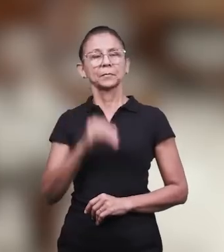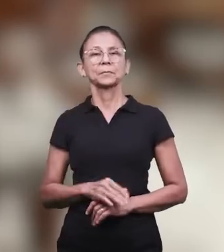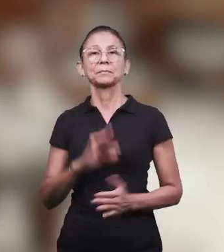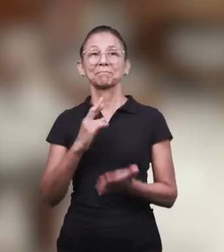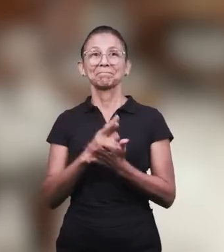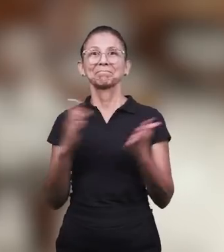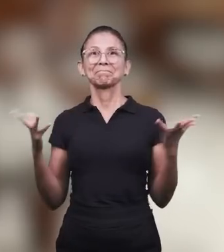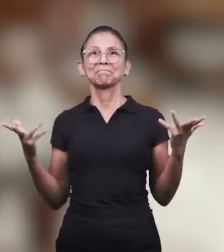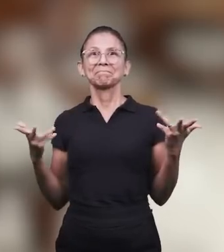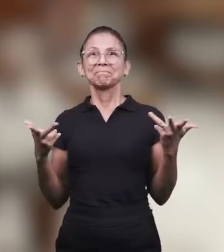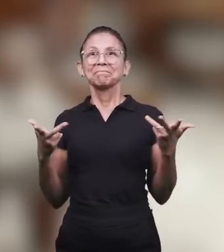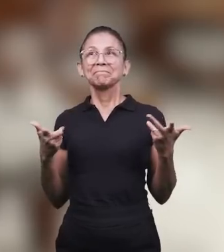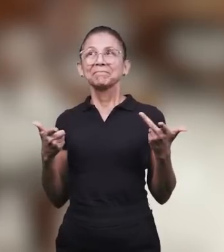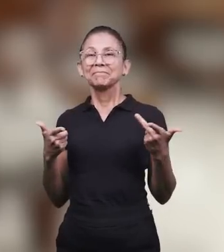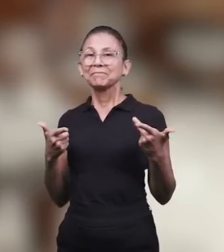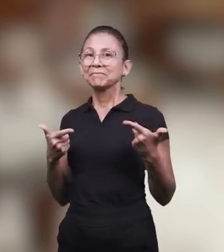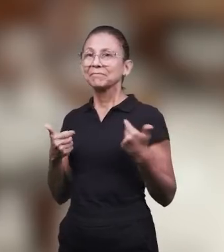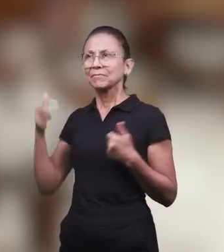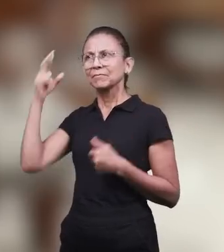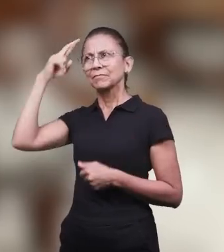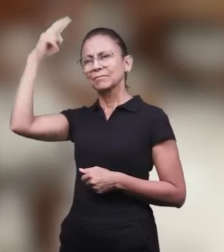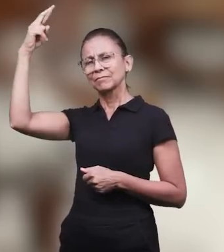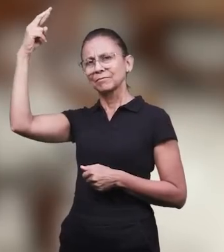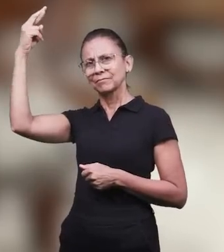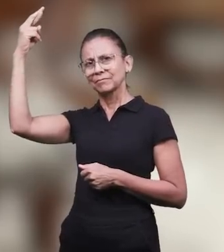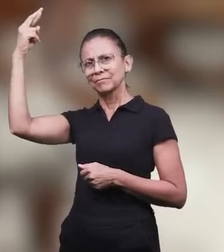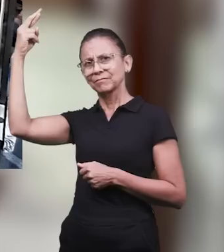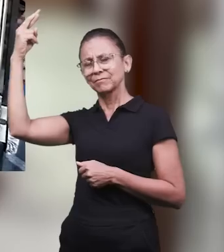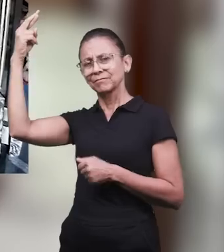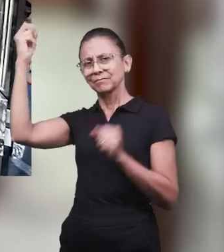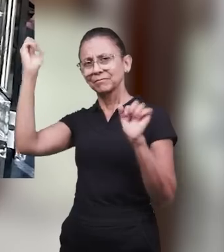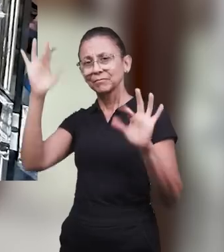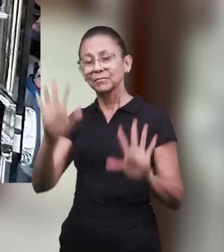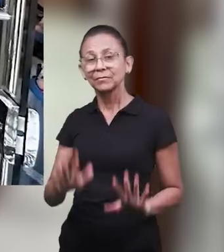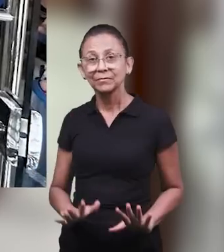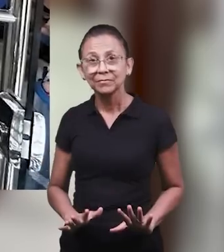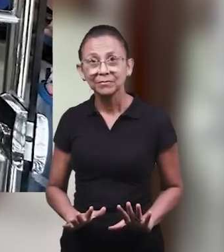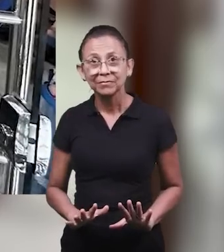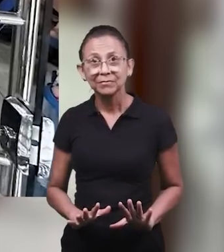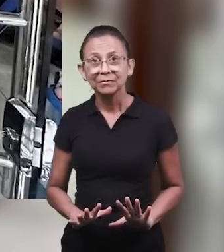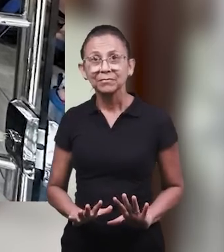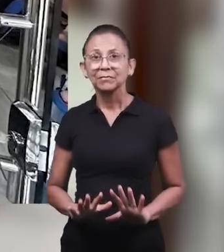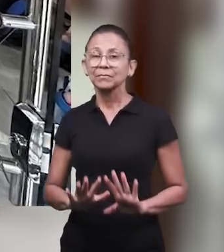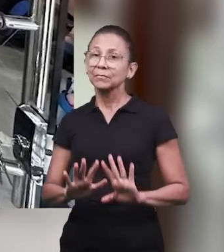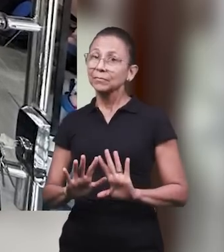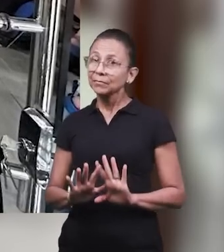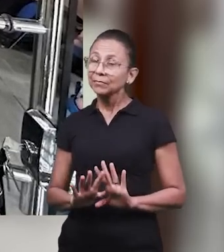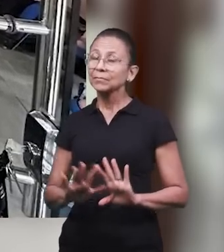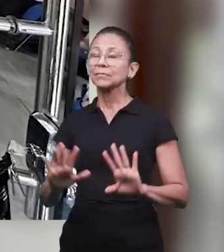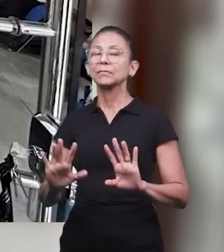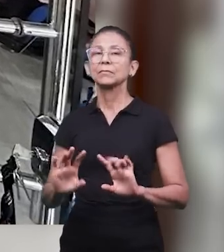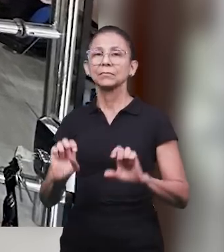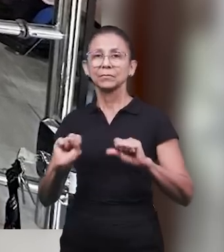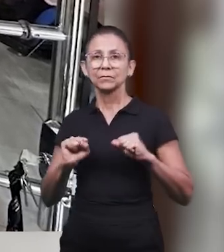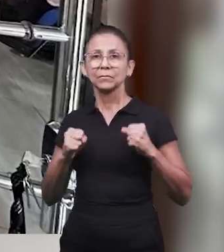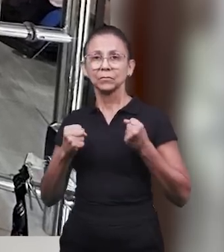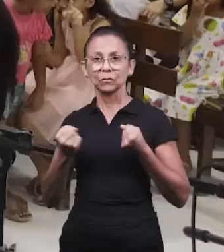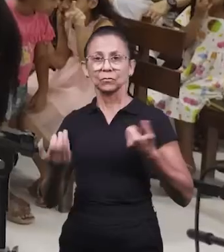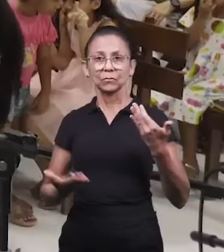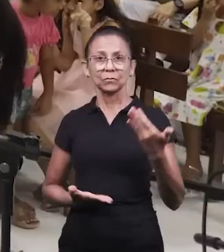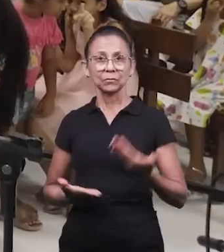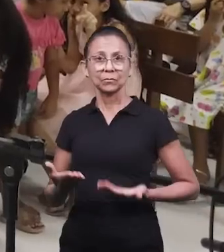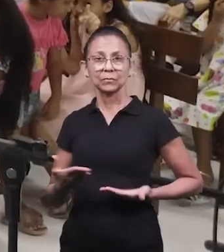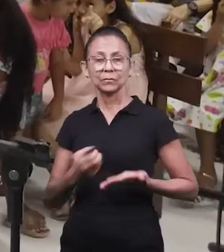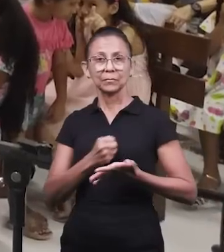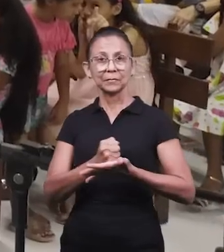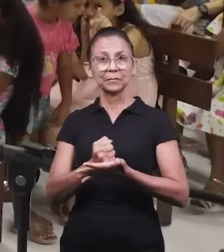resultado maravilhoso da parte do Senhor, honrando a dedicação dos irmãos que auxiliam o ministério naquela igreja.